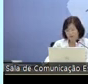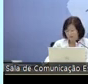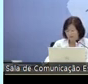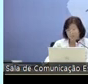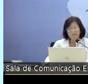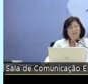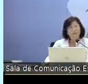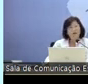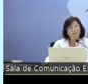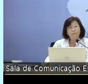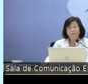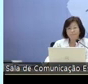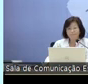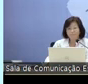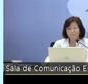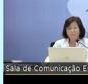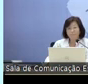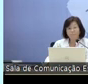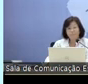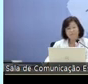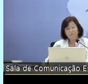lá para o programa estadual